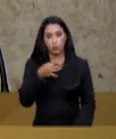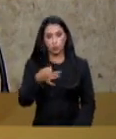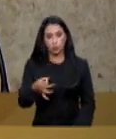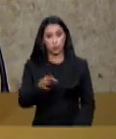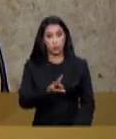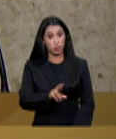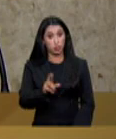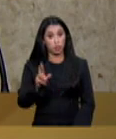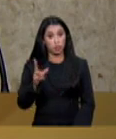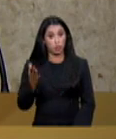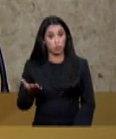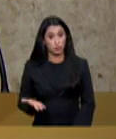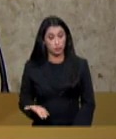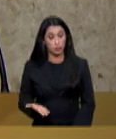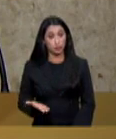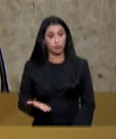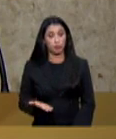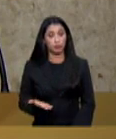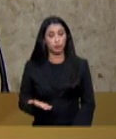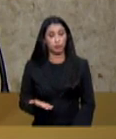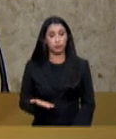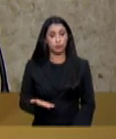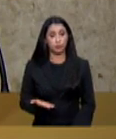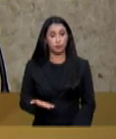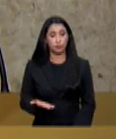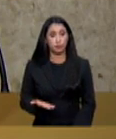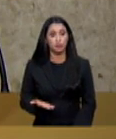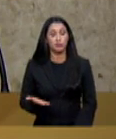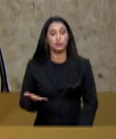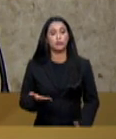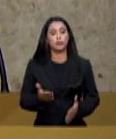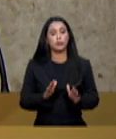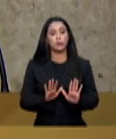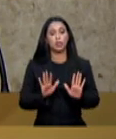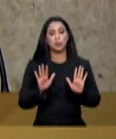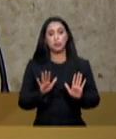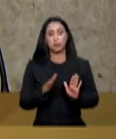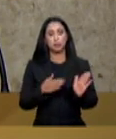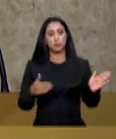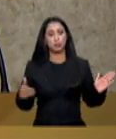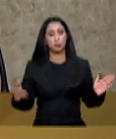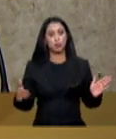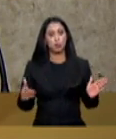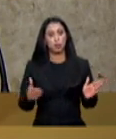em contrário, eu manifesto toda a minha